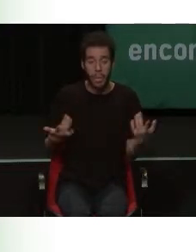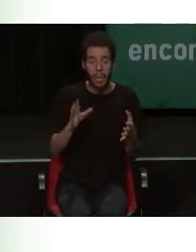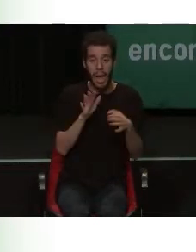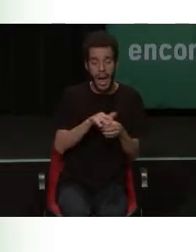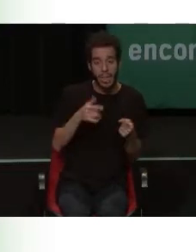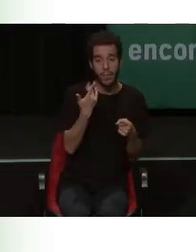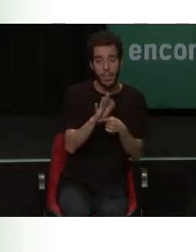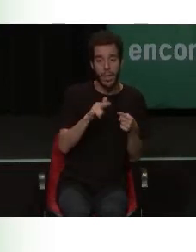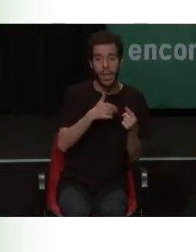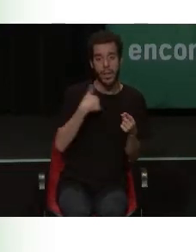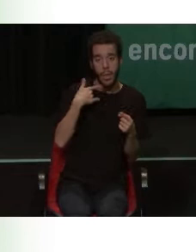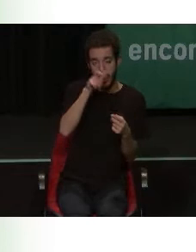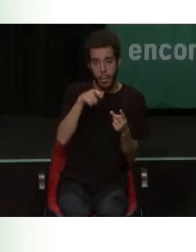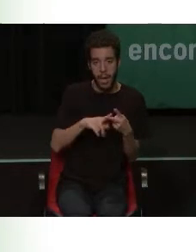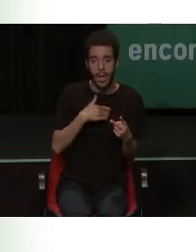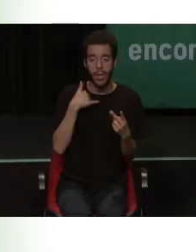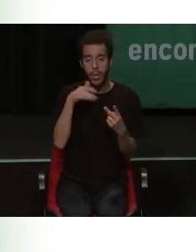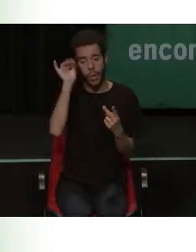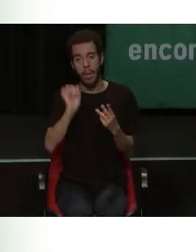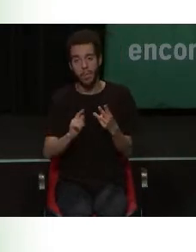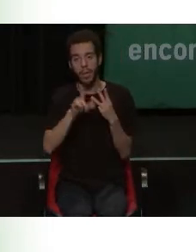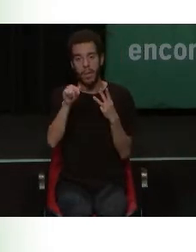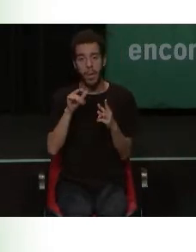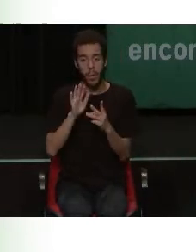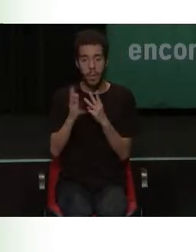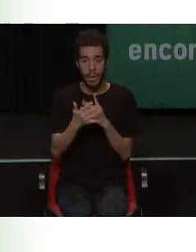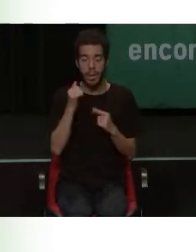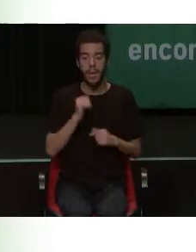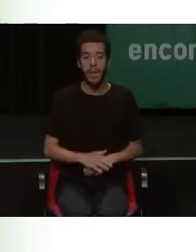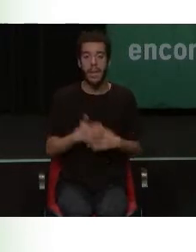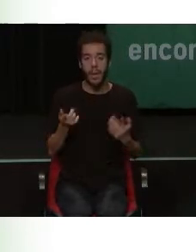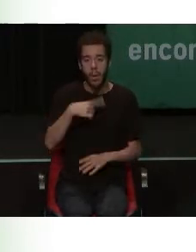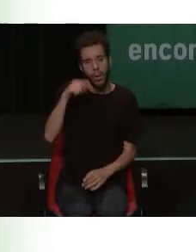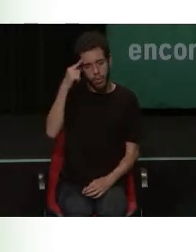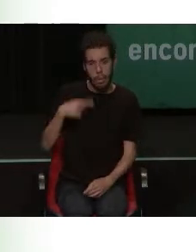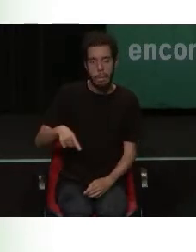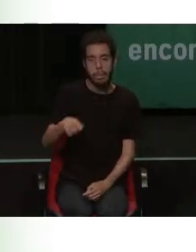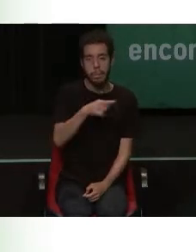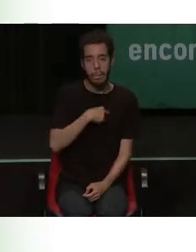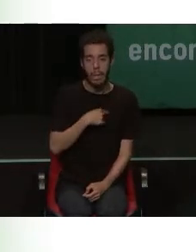à saúde animal, ao ambiente. E assim, nós sabemos que existem dois